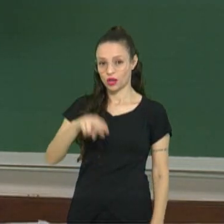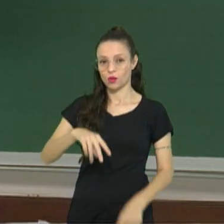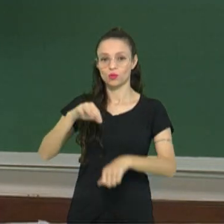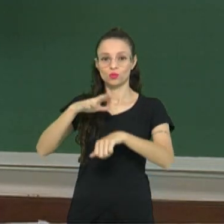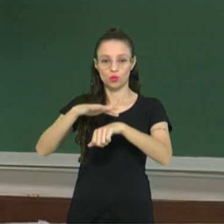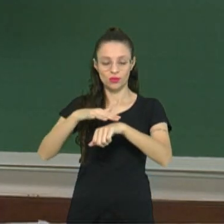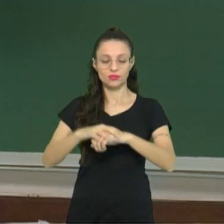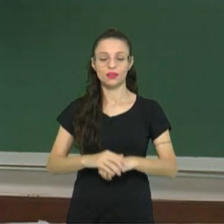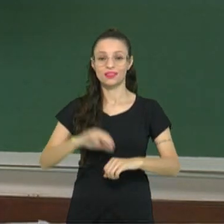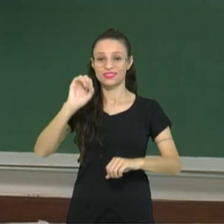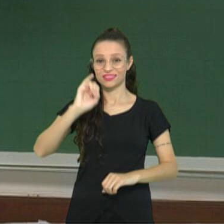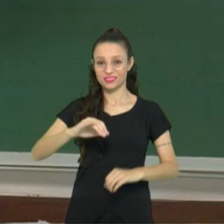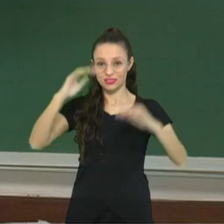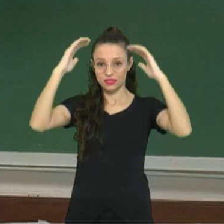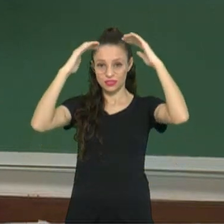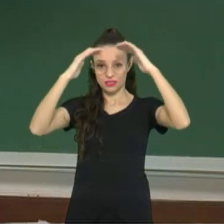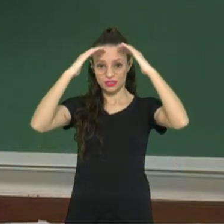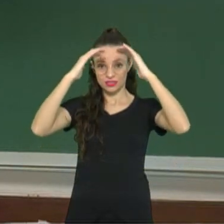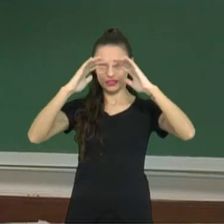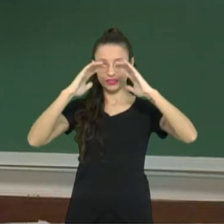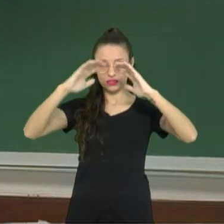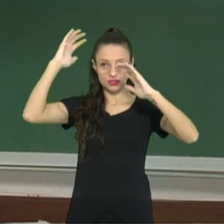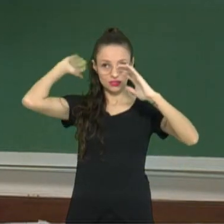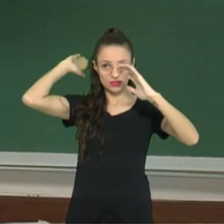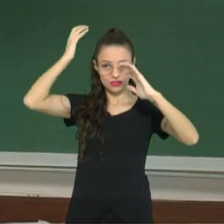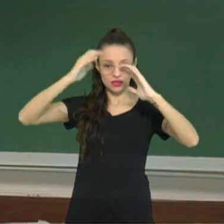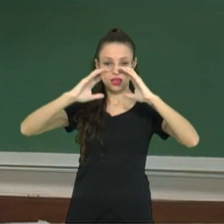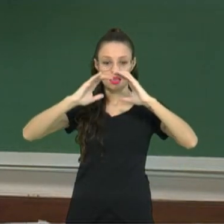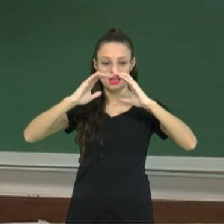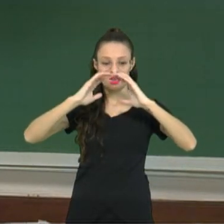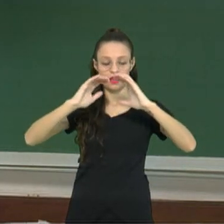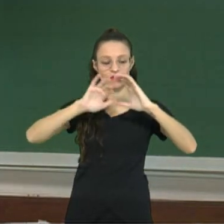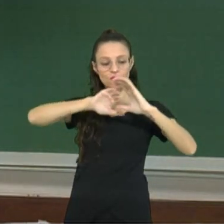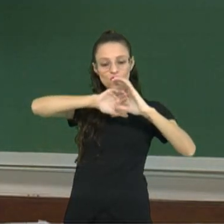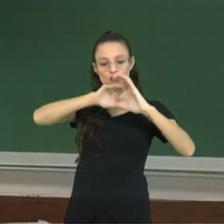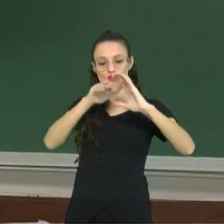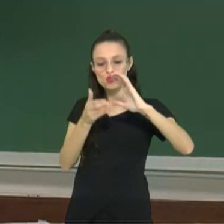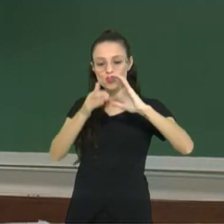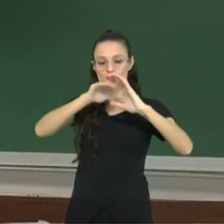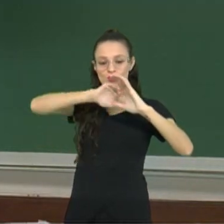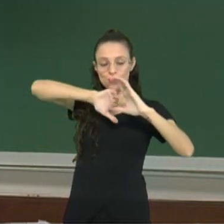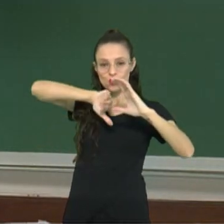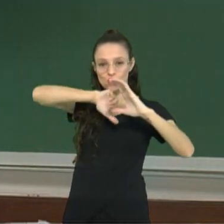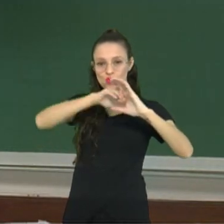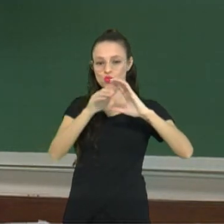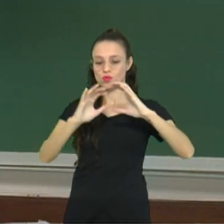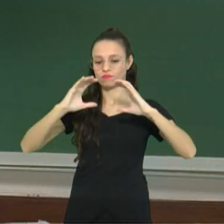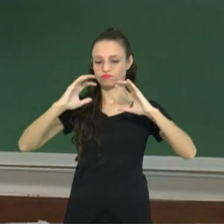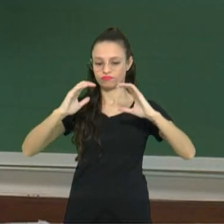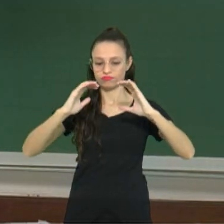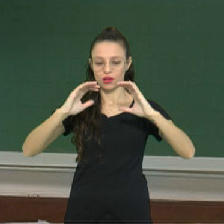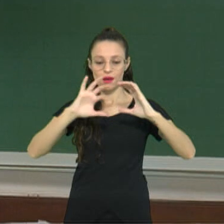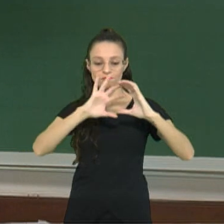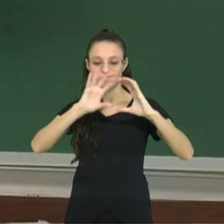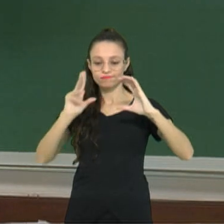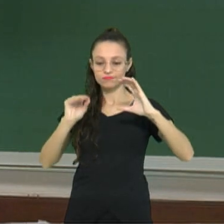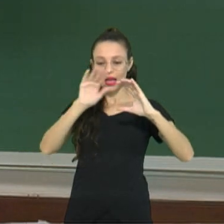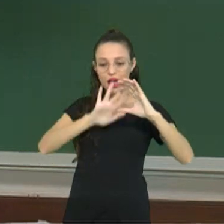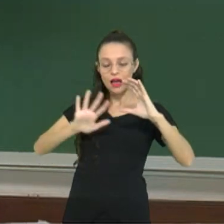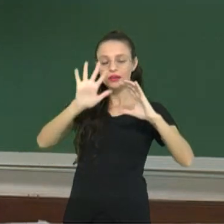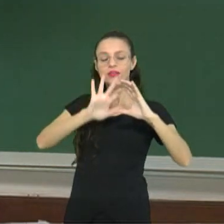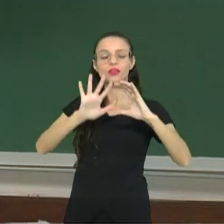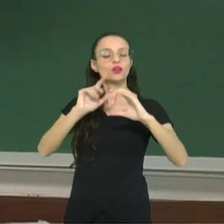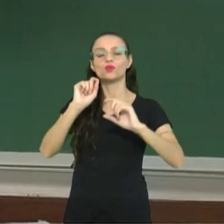Se o encéfalo for afetado, encéfalo de um modo geral, cérebro, cerebelo e todos aqueles órgãos, né, relacionados ali, a gente